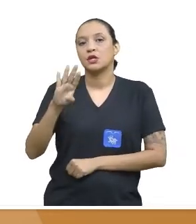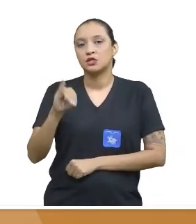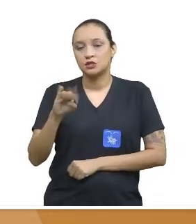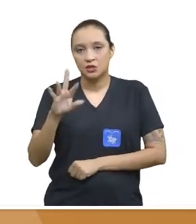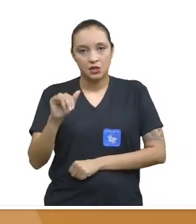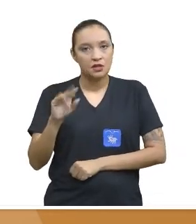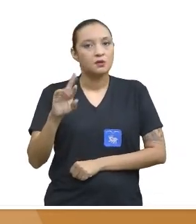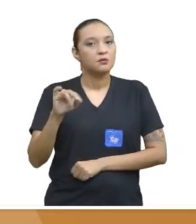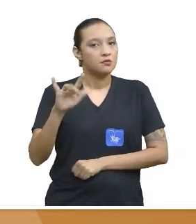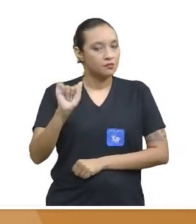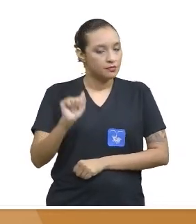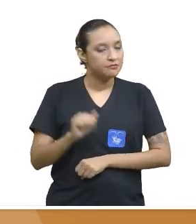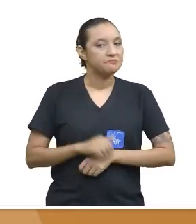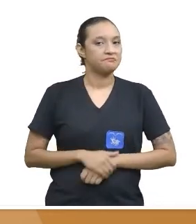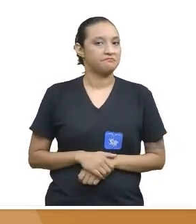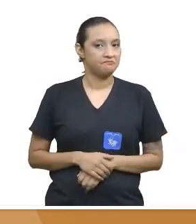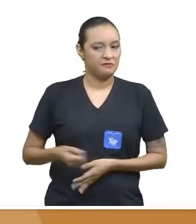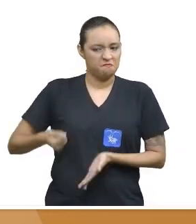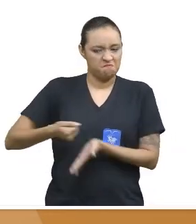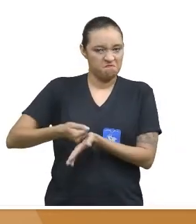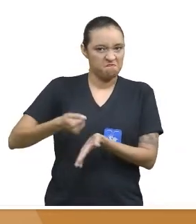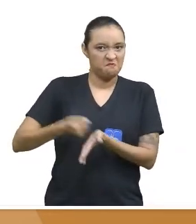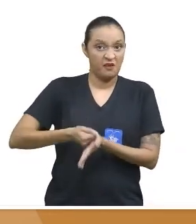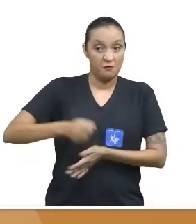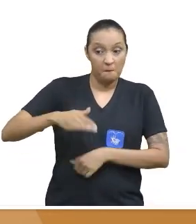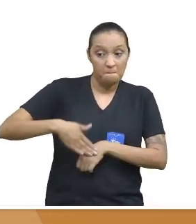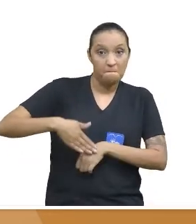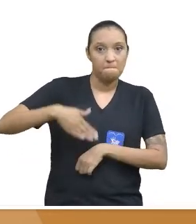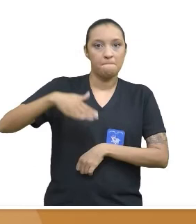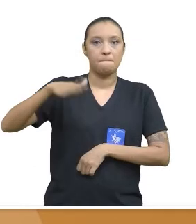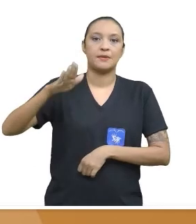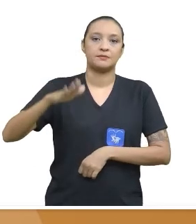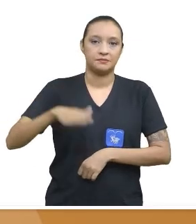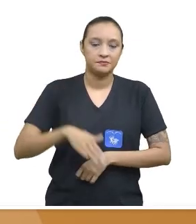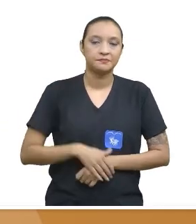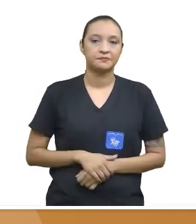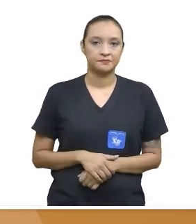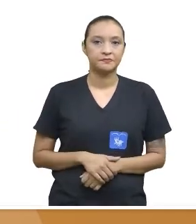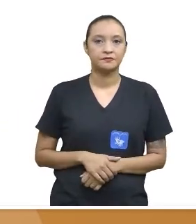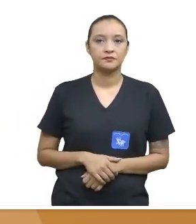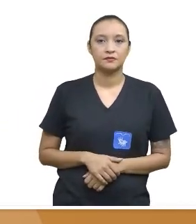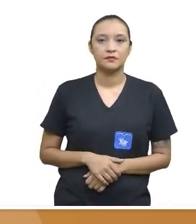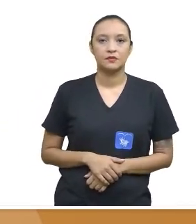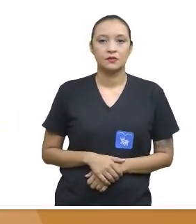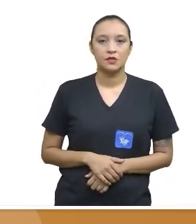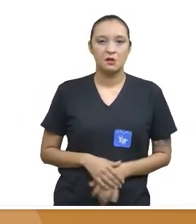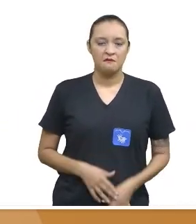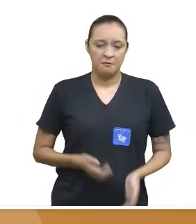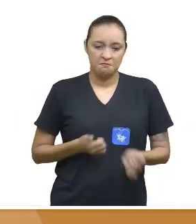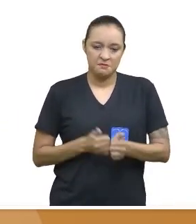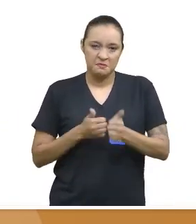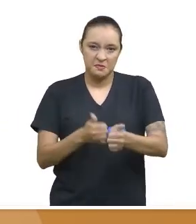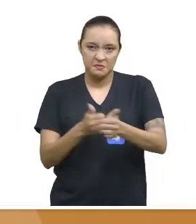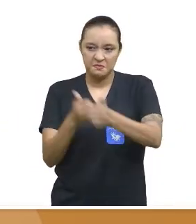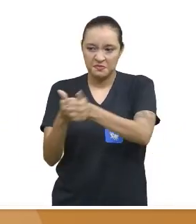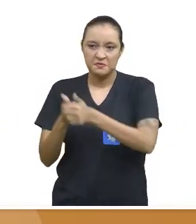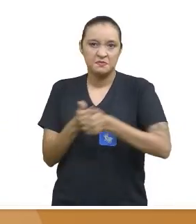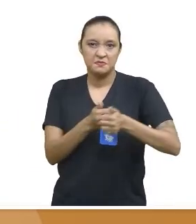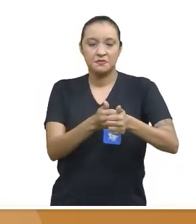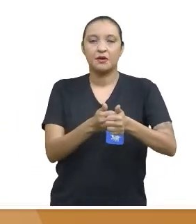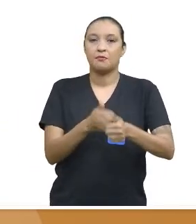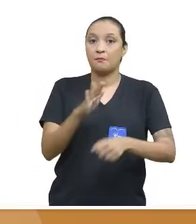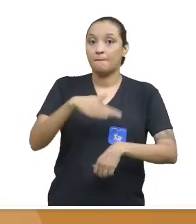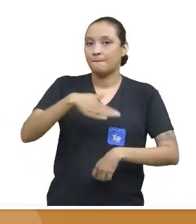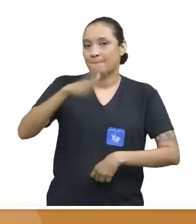Pesado, né? Endurecimento do regime. O que isso quer dizer? As perseguições vão ser ainda maiores. E aí